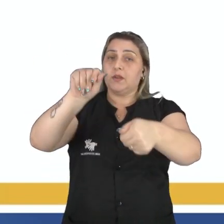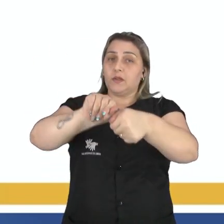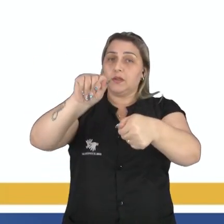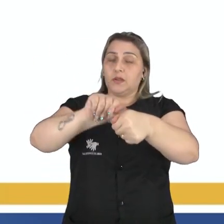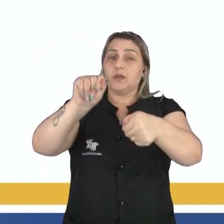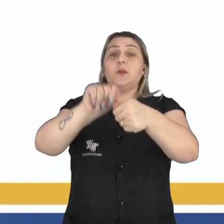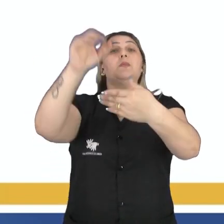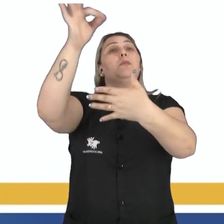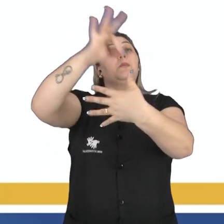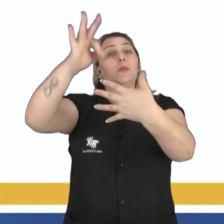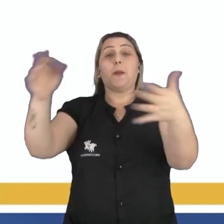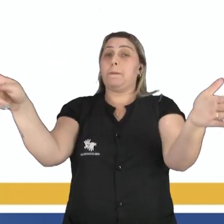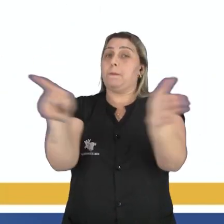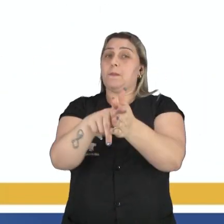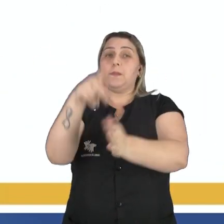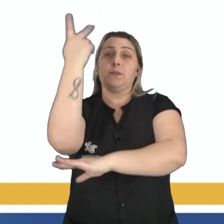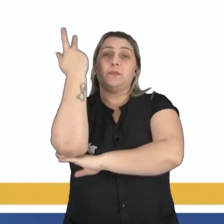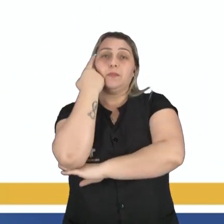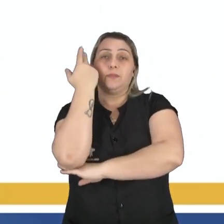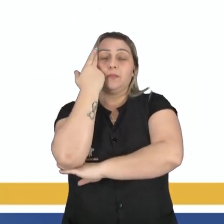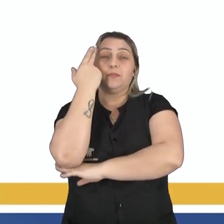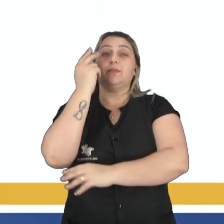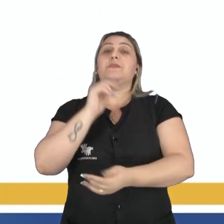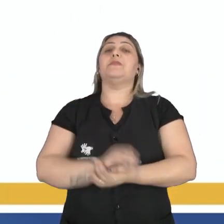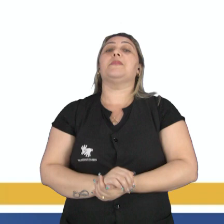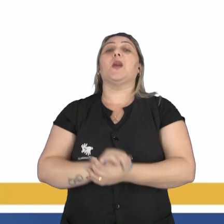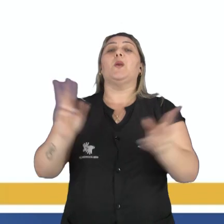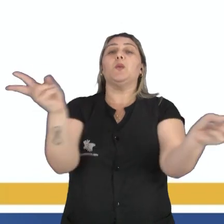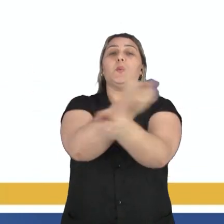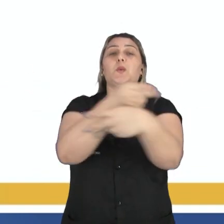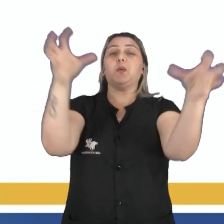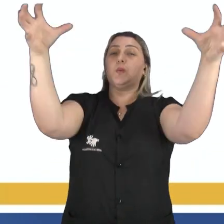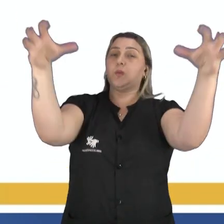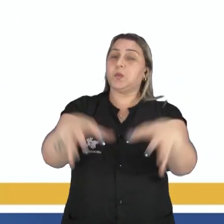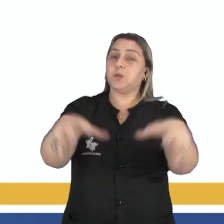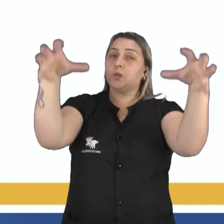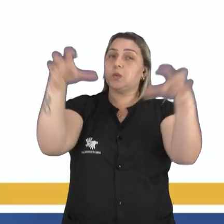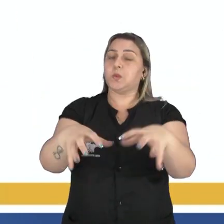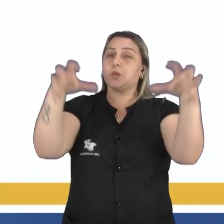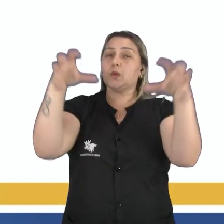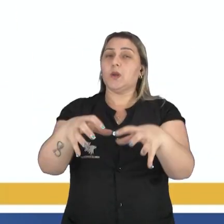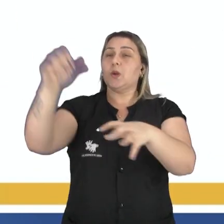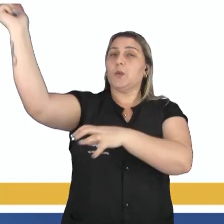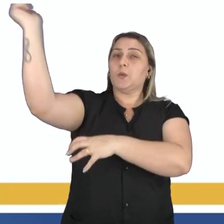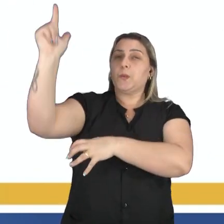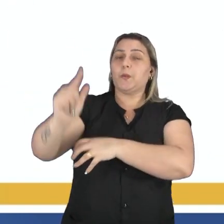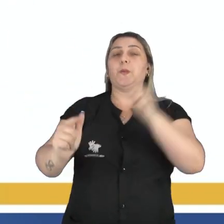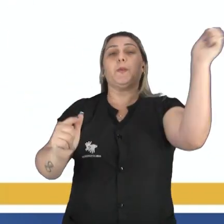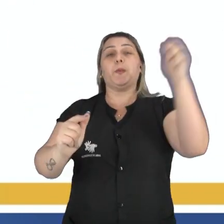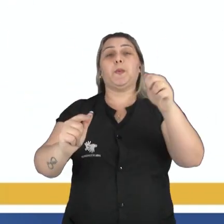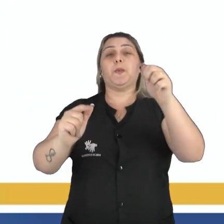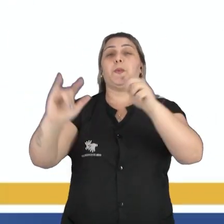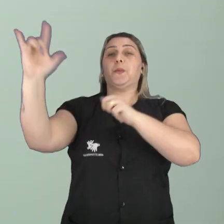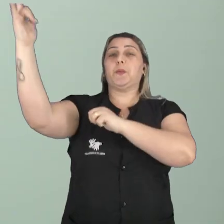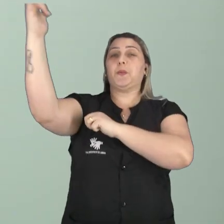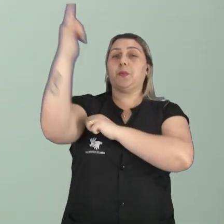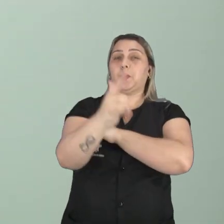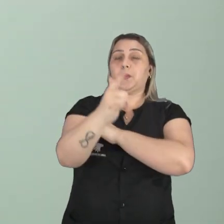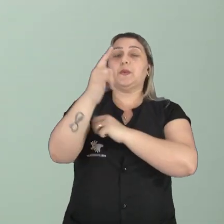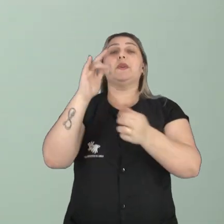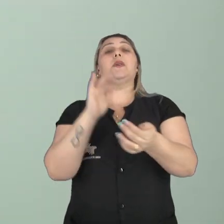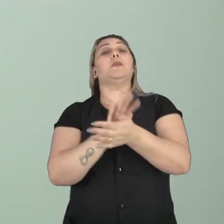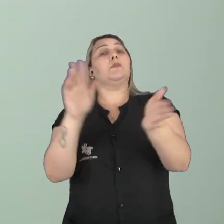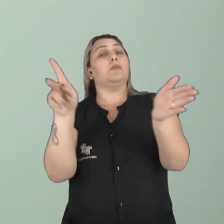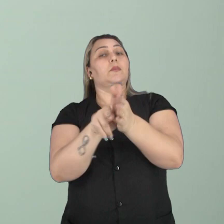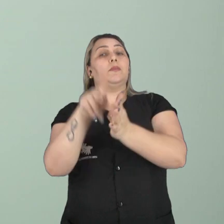por elementos da própria natureza, como o vento, chuvas e a ação dos raios solares. Então, quando é a